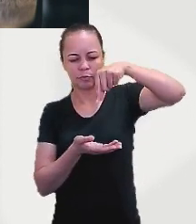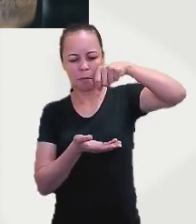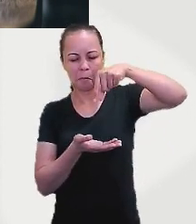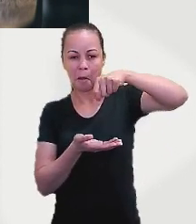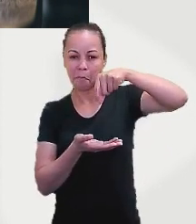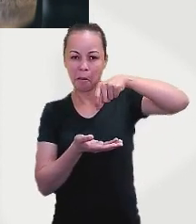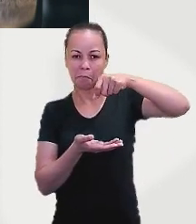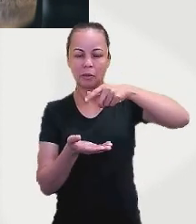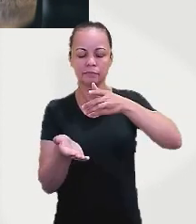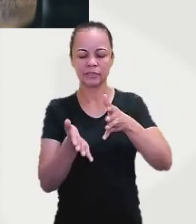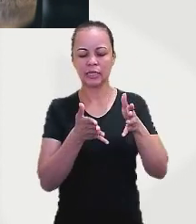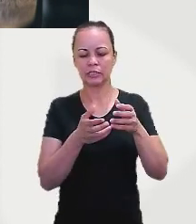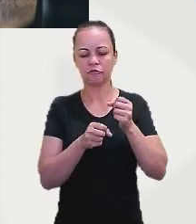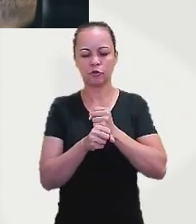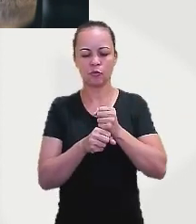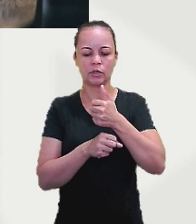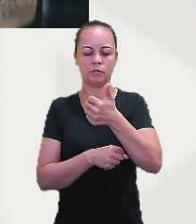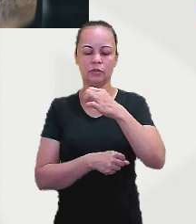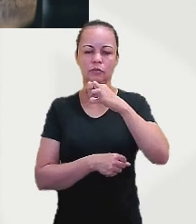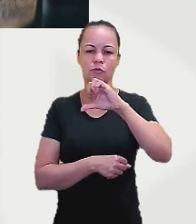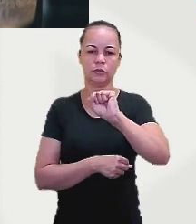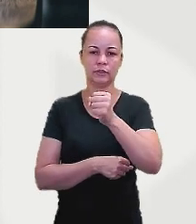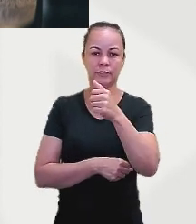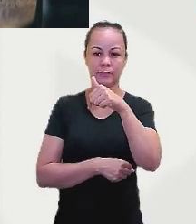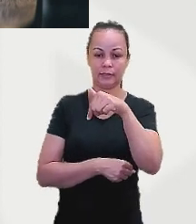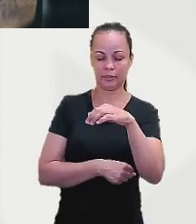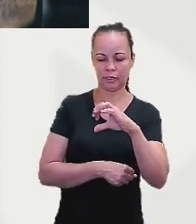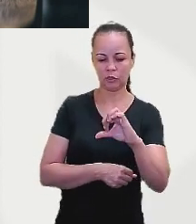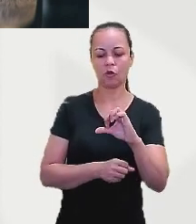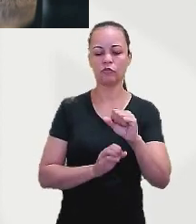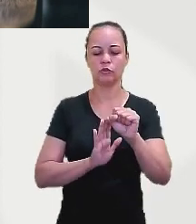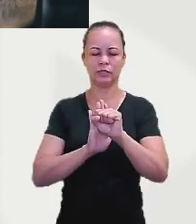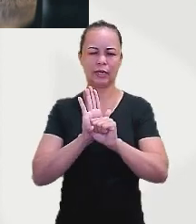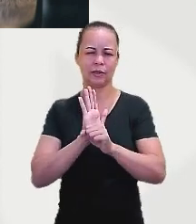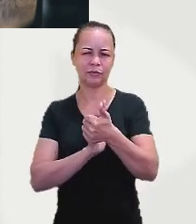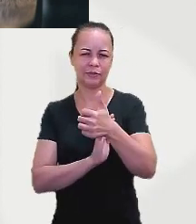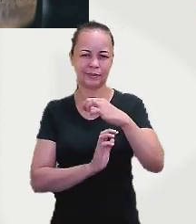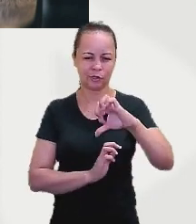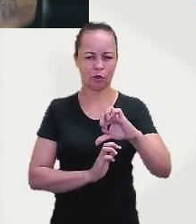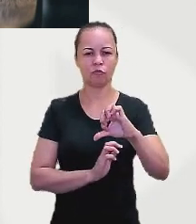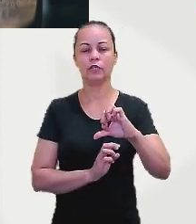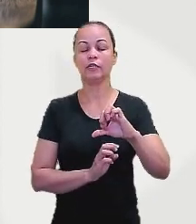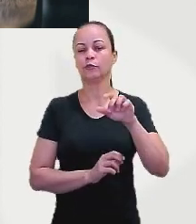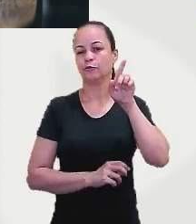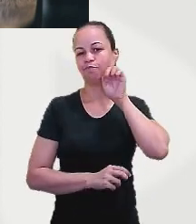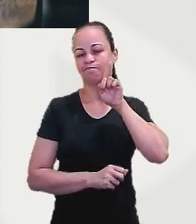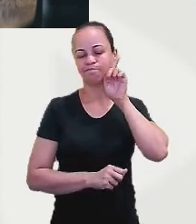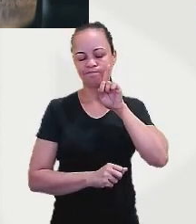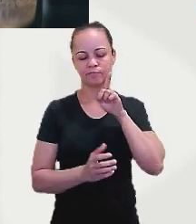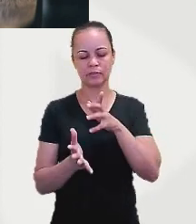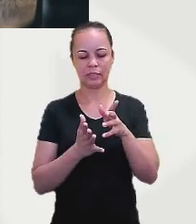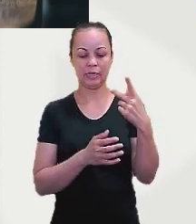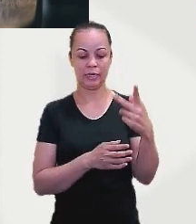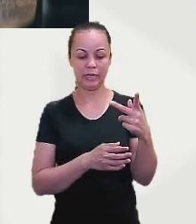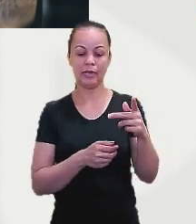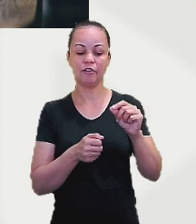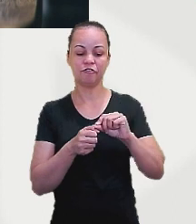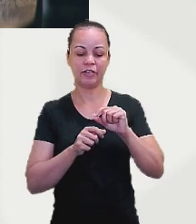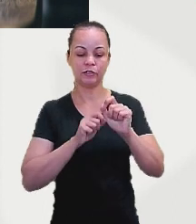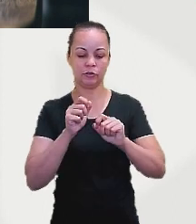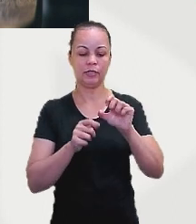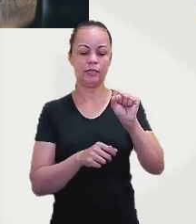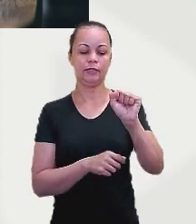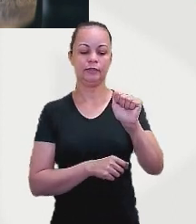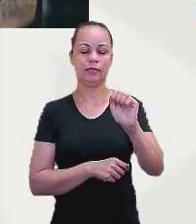1879, gente. Ou seja, no século XIX, nos Estados Unidos. Ele é feito a partir da sacarina. Só que tem um problema. Esse